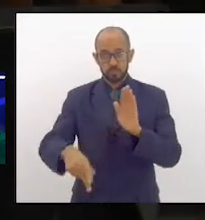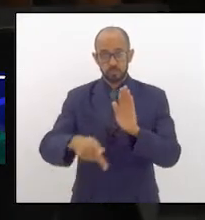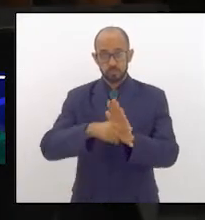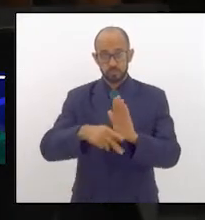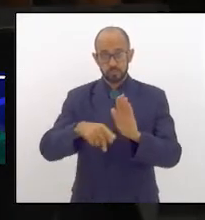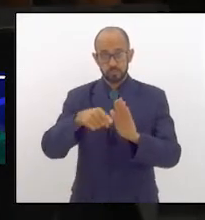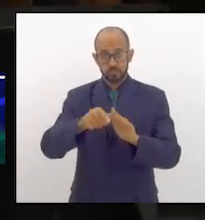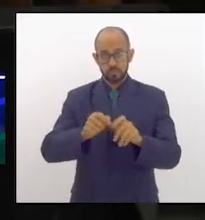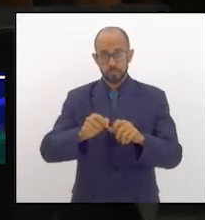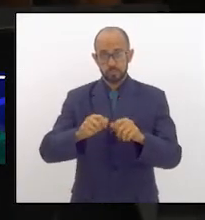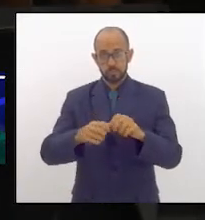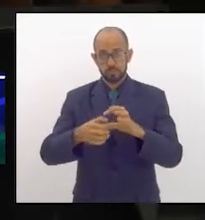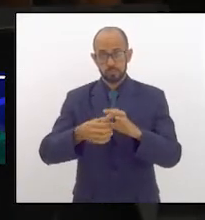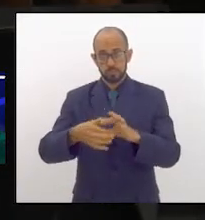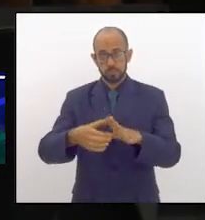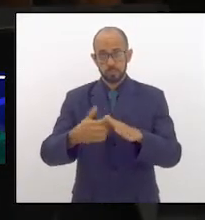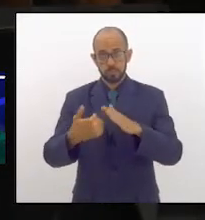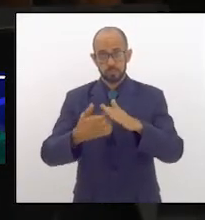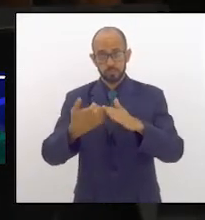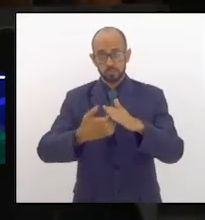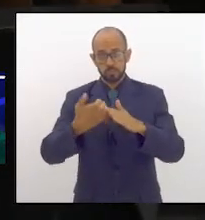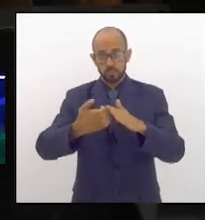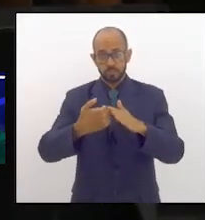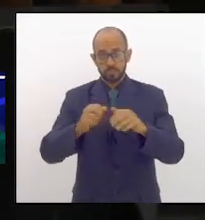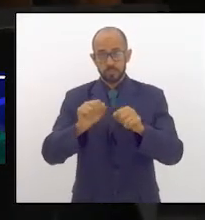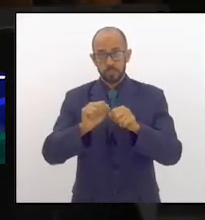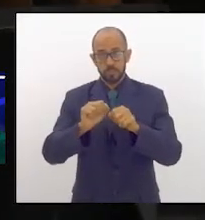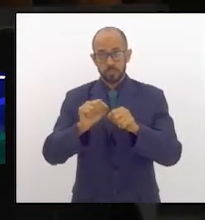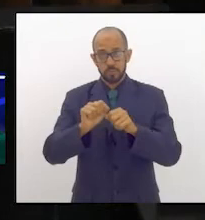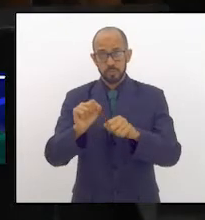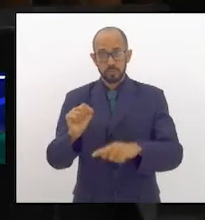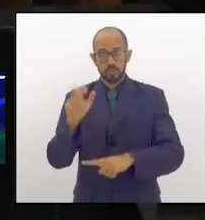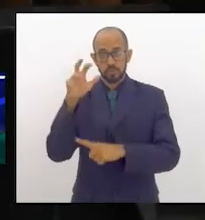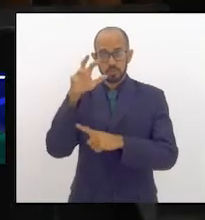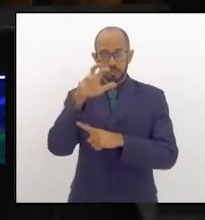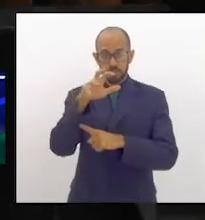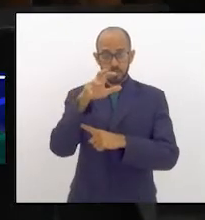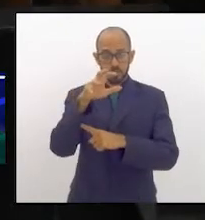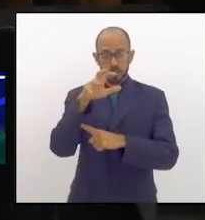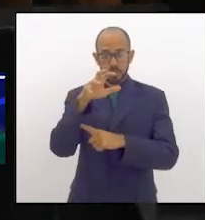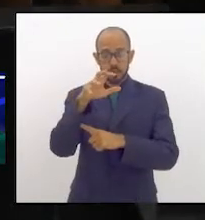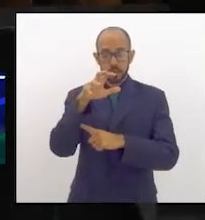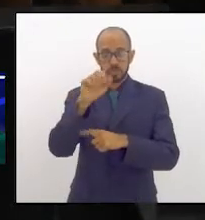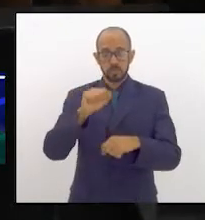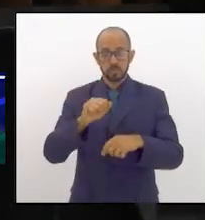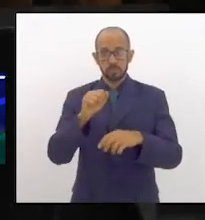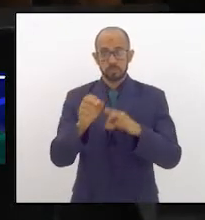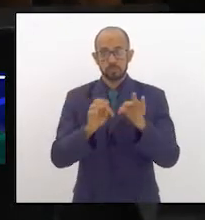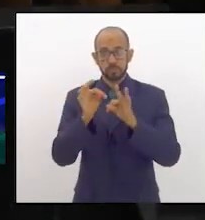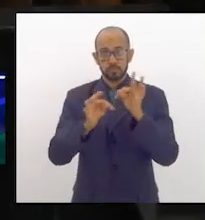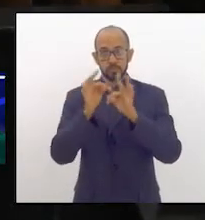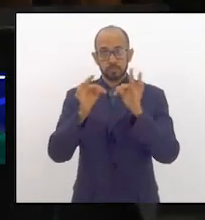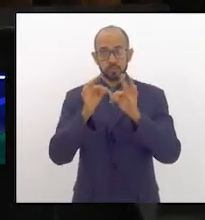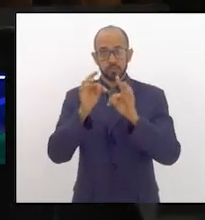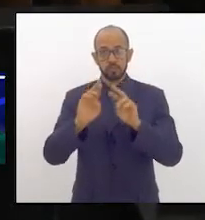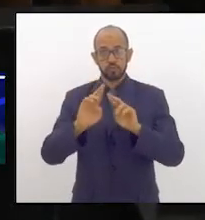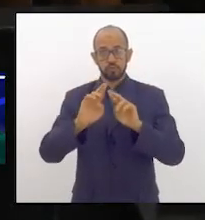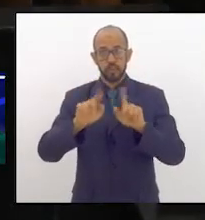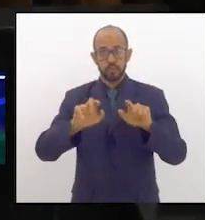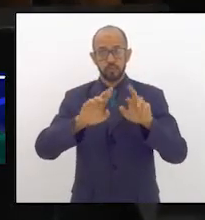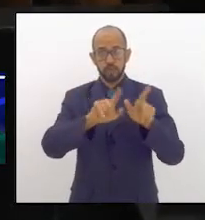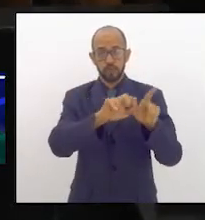a sempre me tire essas empresas implantar as suas antenas e o tecnologia totalmente